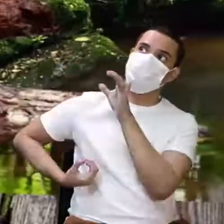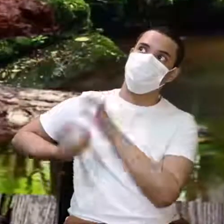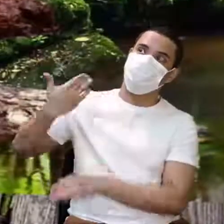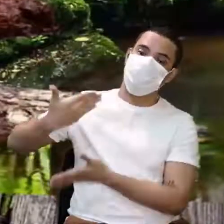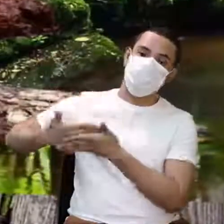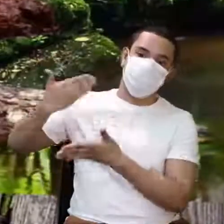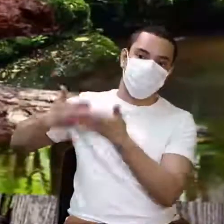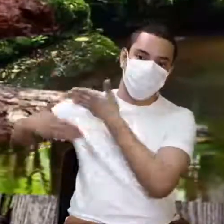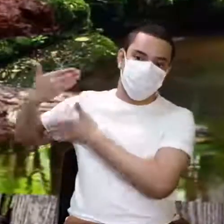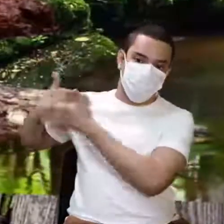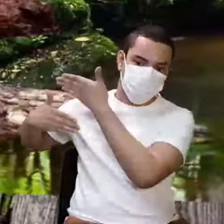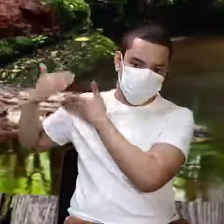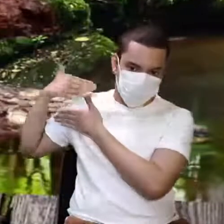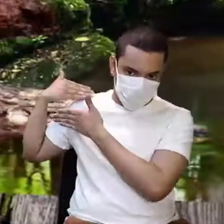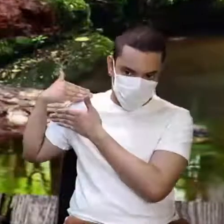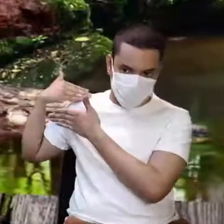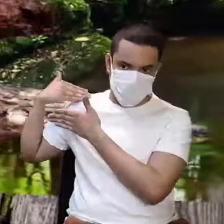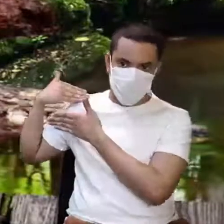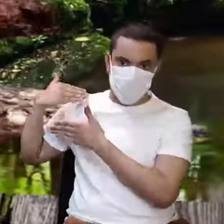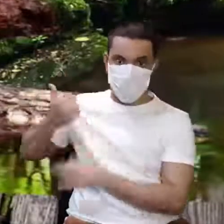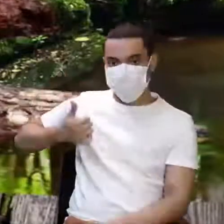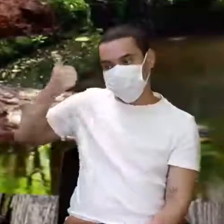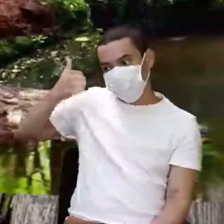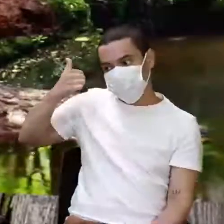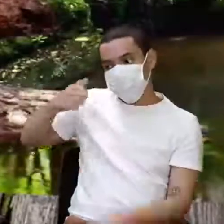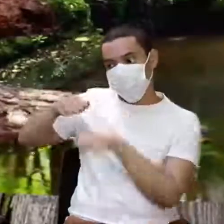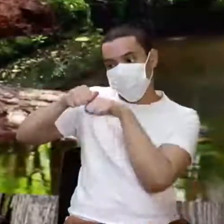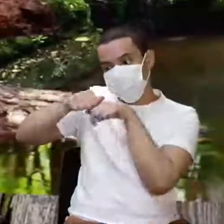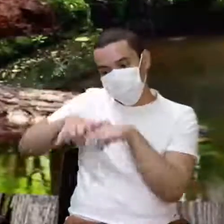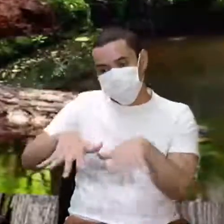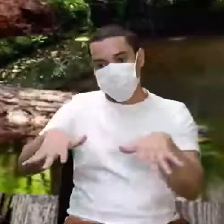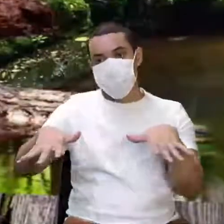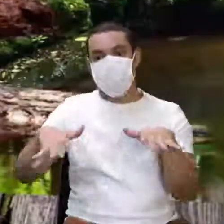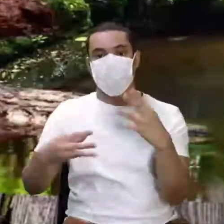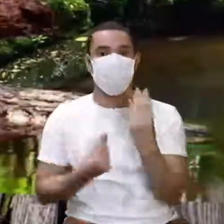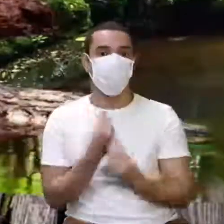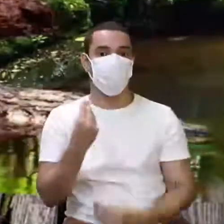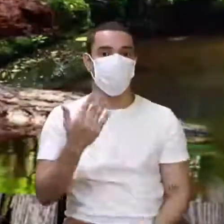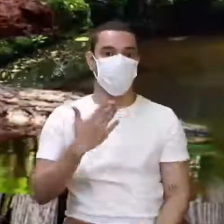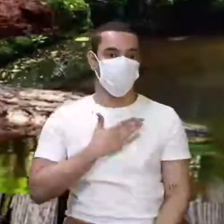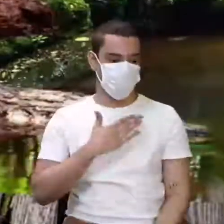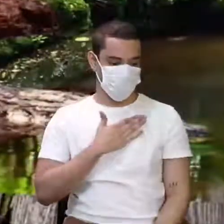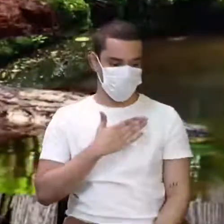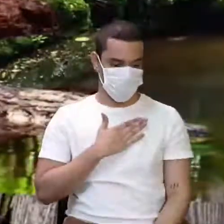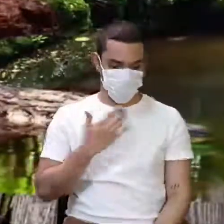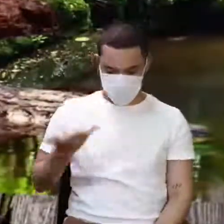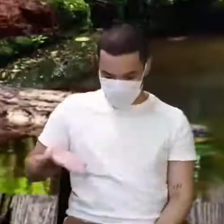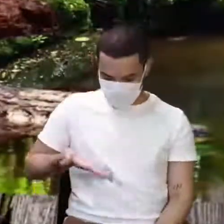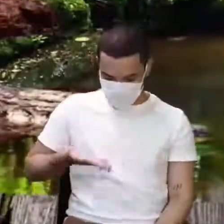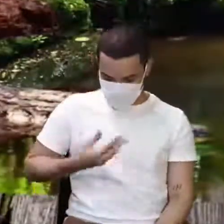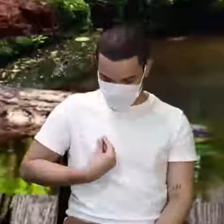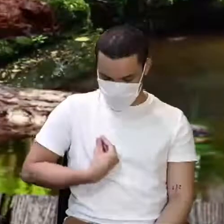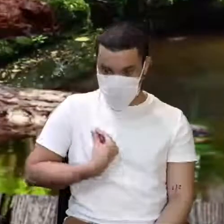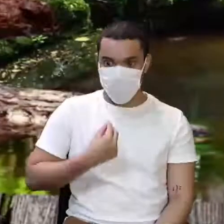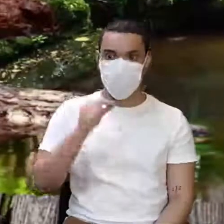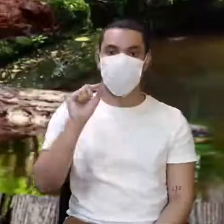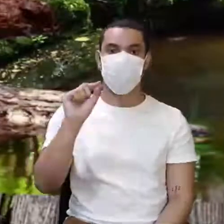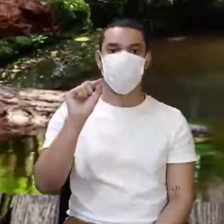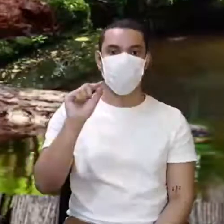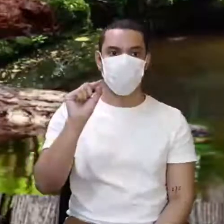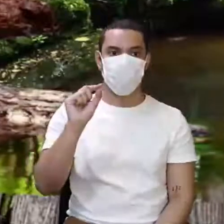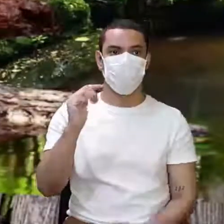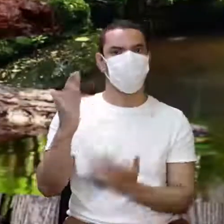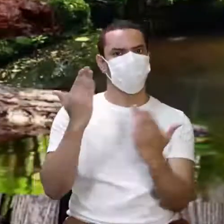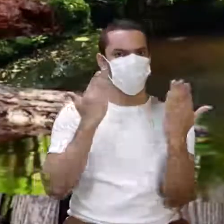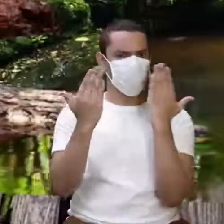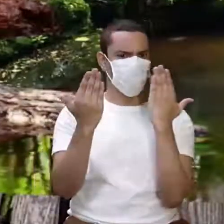grupo foi o ancestral que originou essas ramificações, o que você é hoje, tá? A gente vai